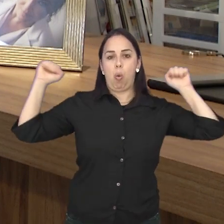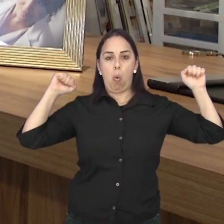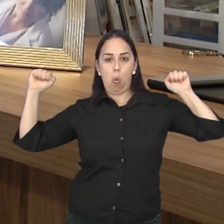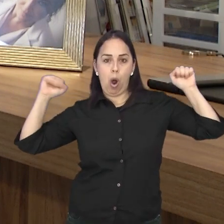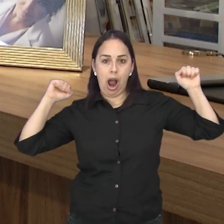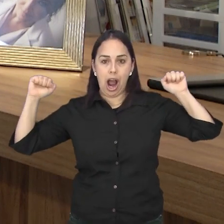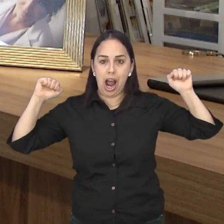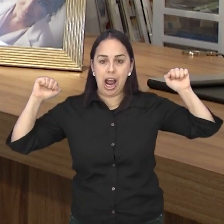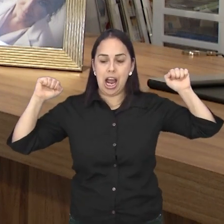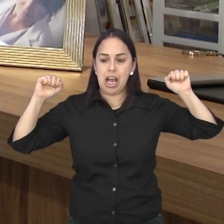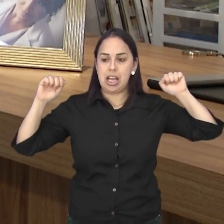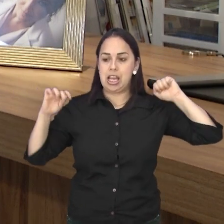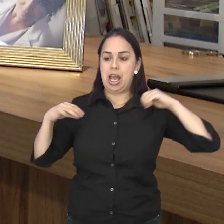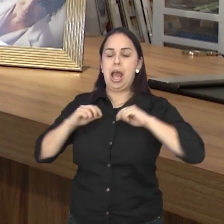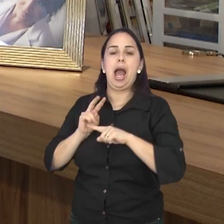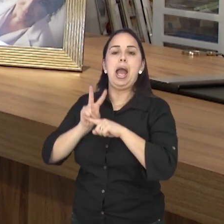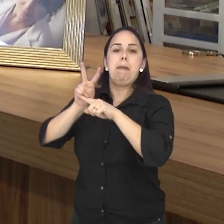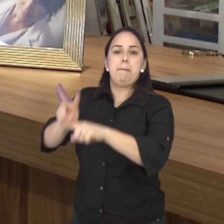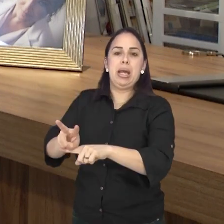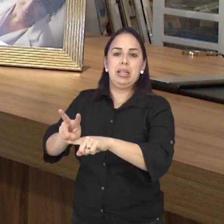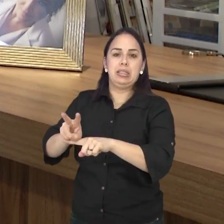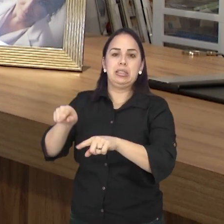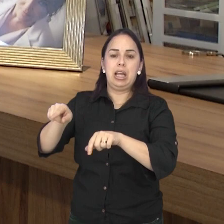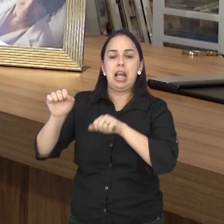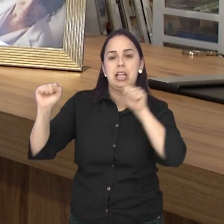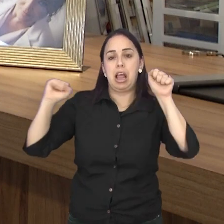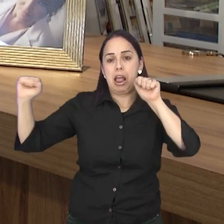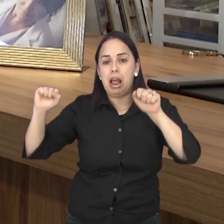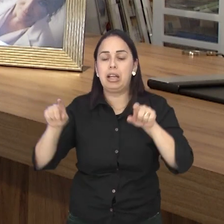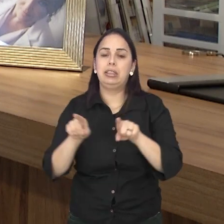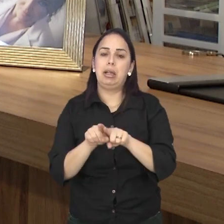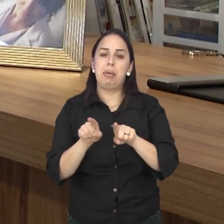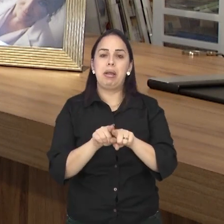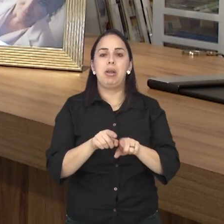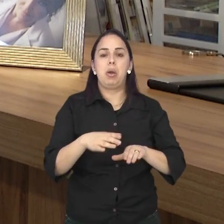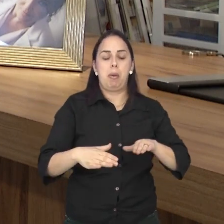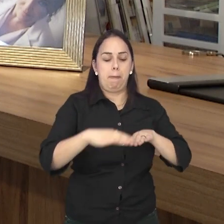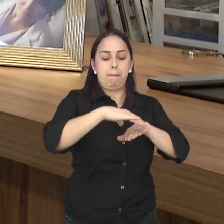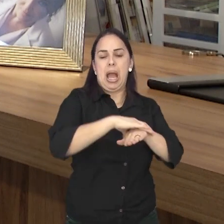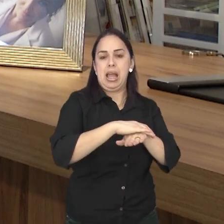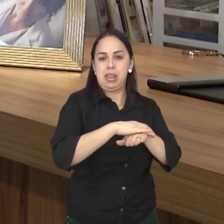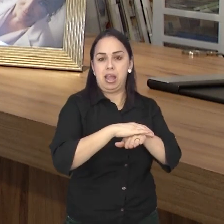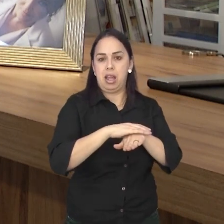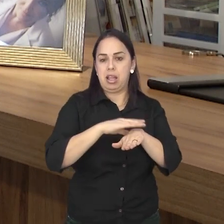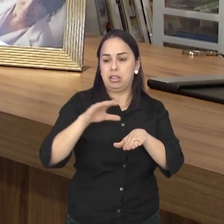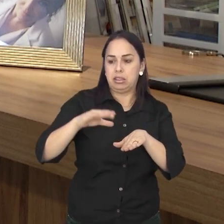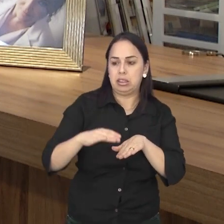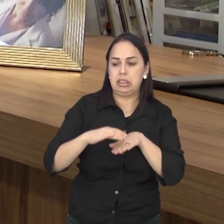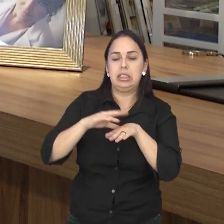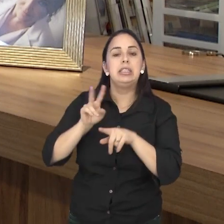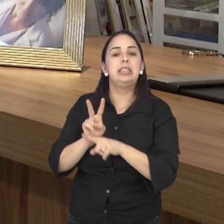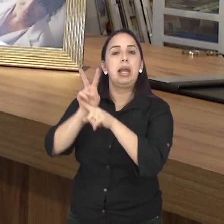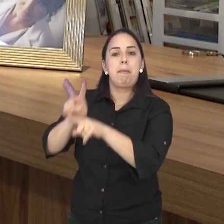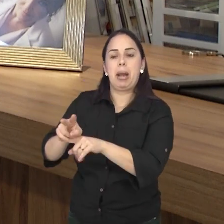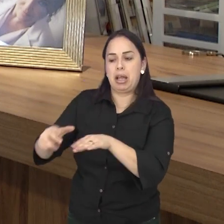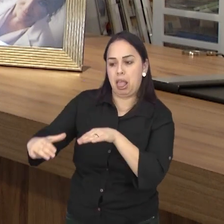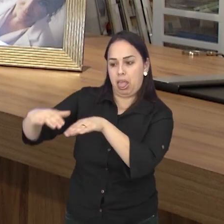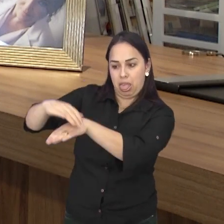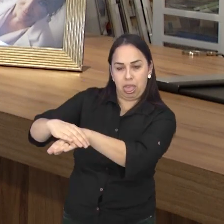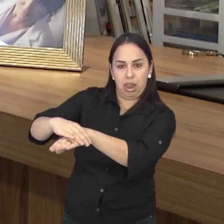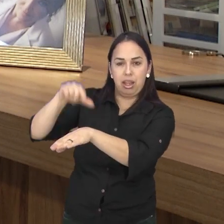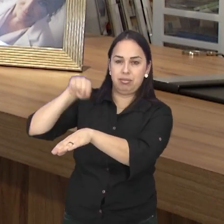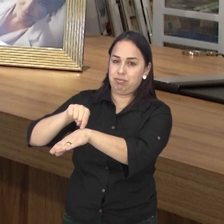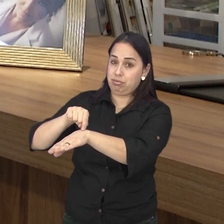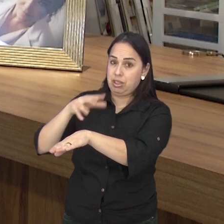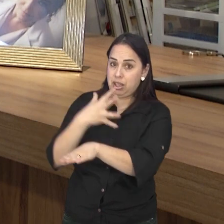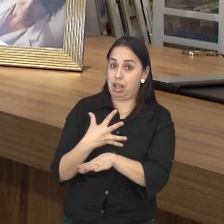toalha molhada, a presença dos fungos nos calçados. Se você calça um calçado que a pessoa tem o fungo no pé, por exemplo,